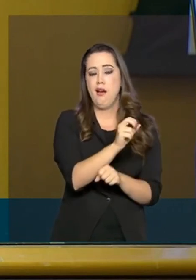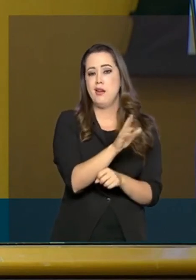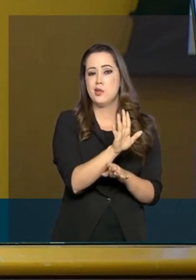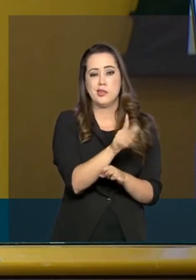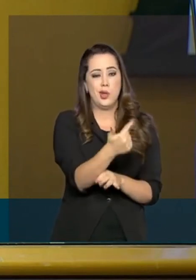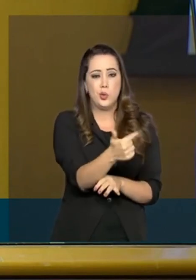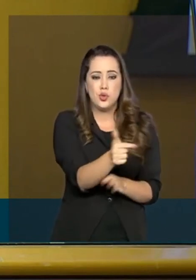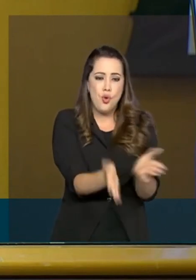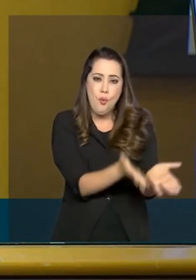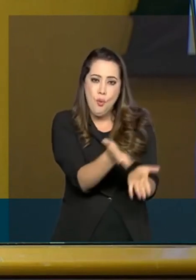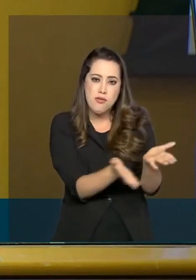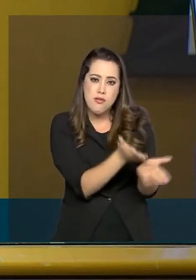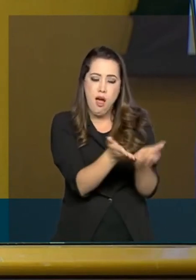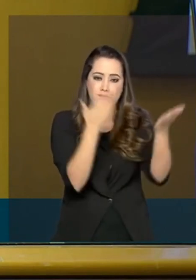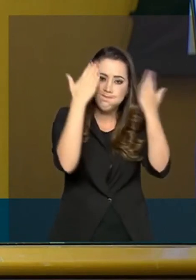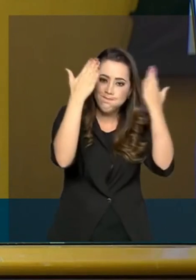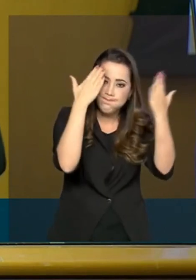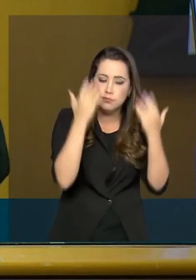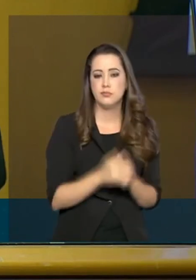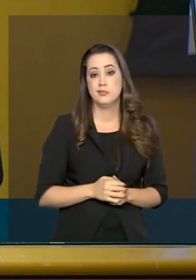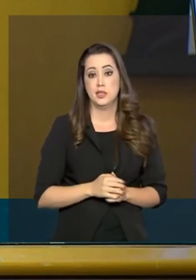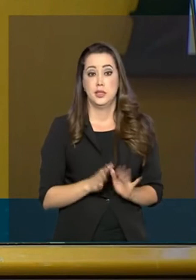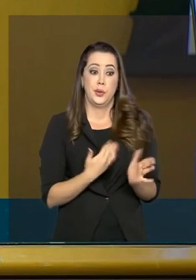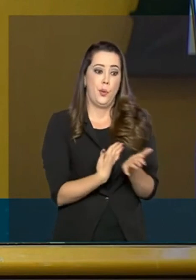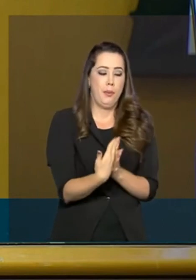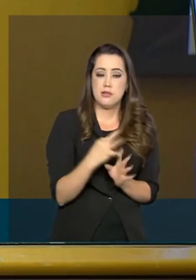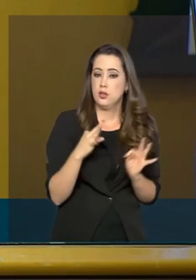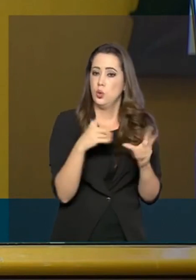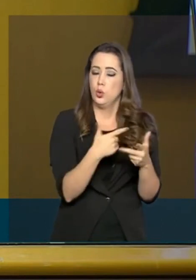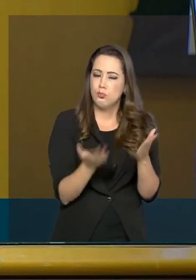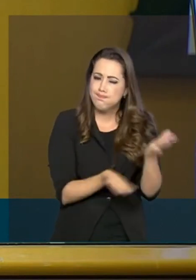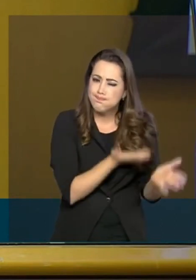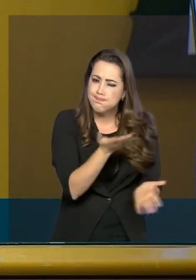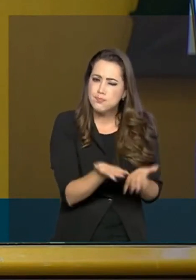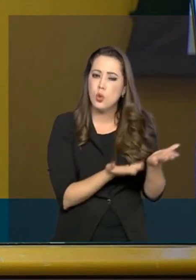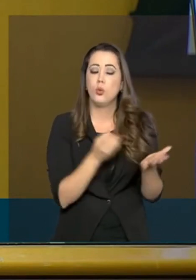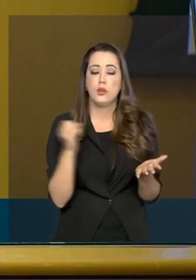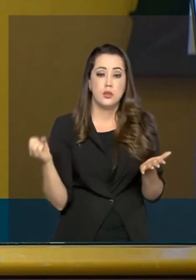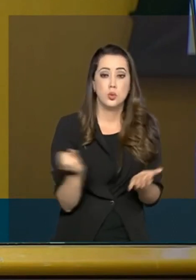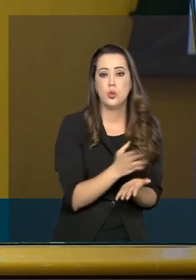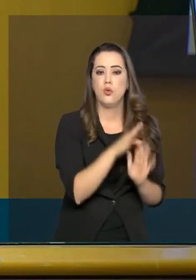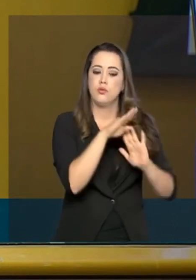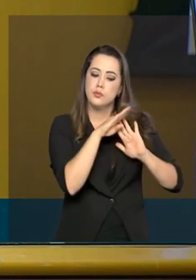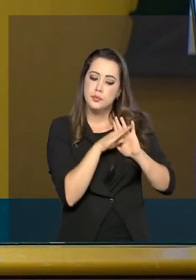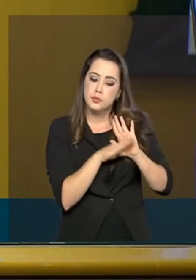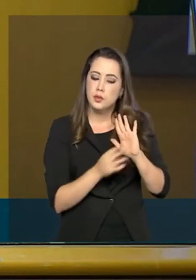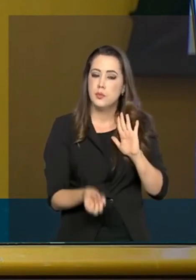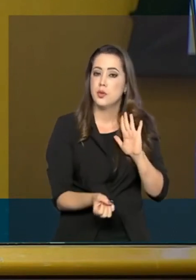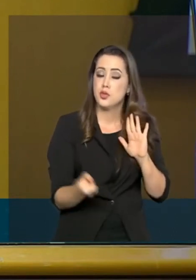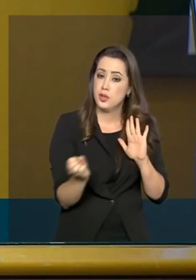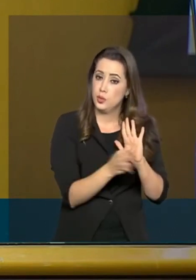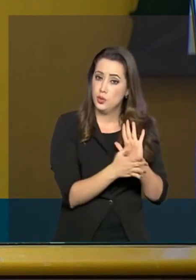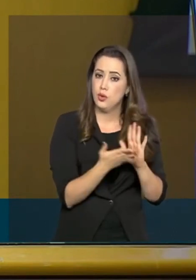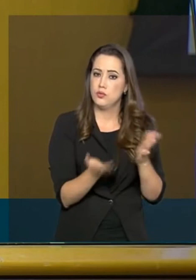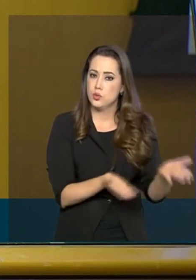sem serviços adequados para o atendimento e começando toda uma assistência nova, um projeto novo de assistência em